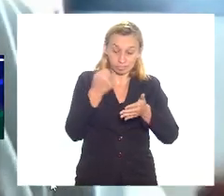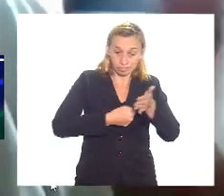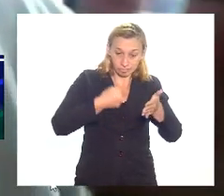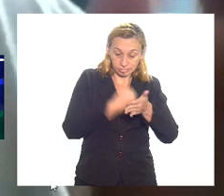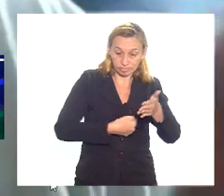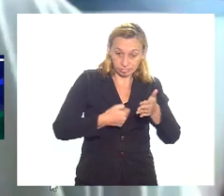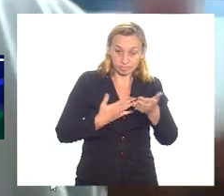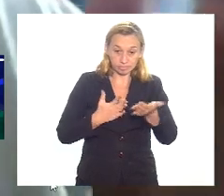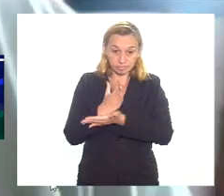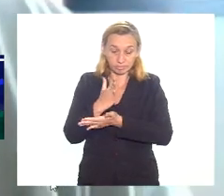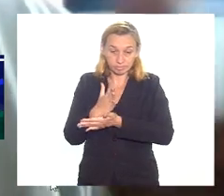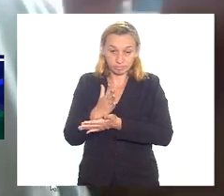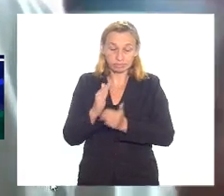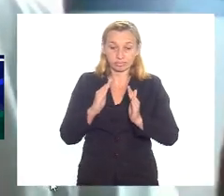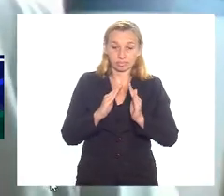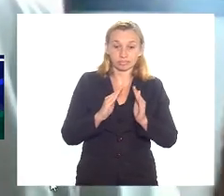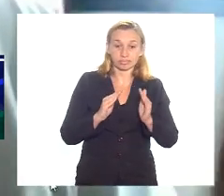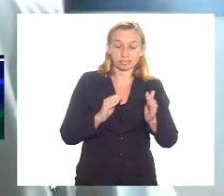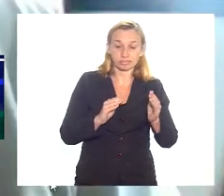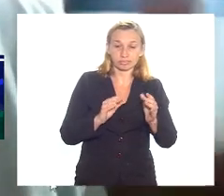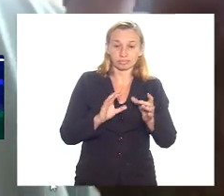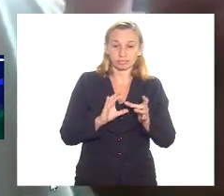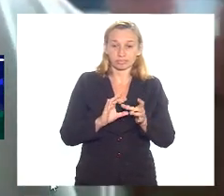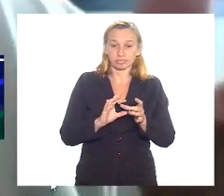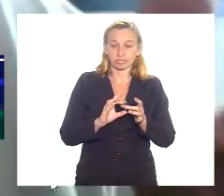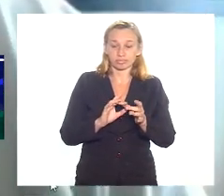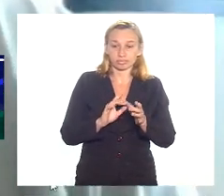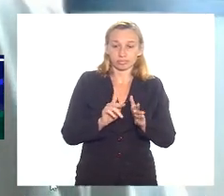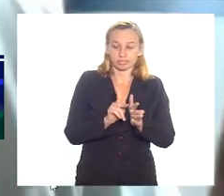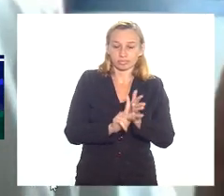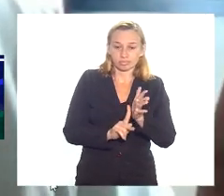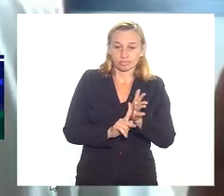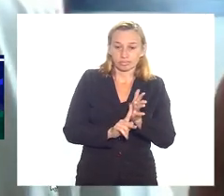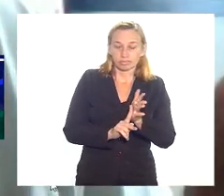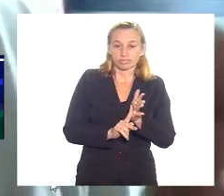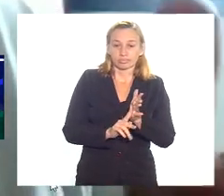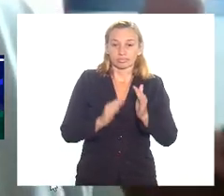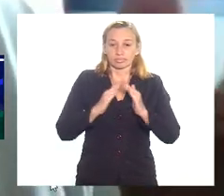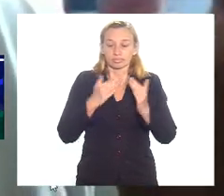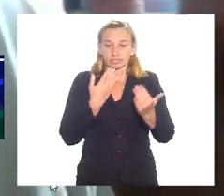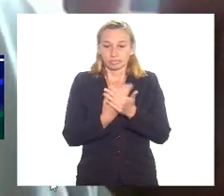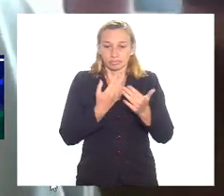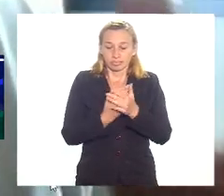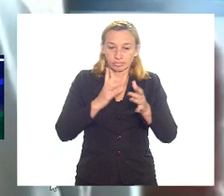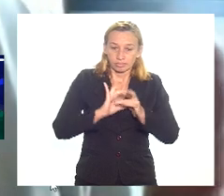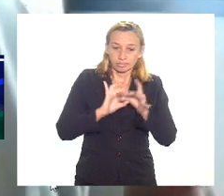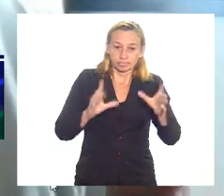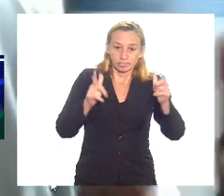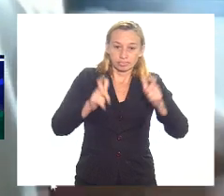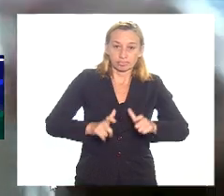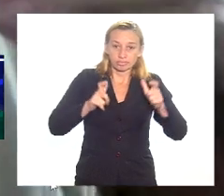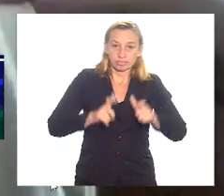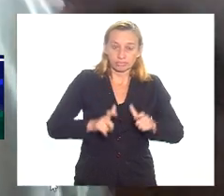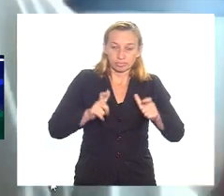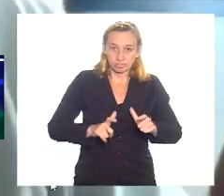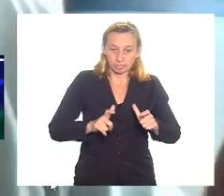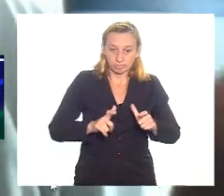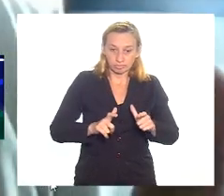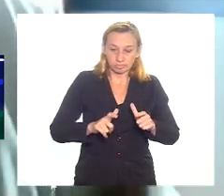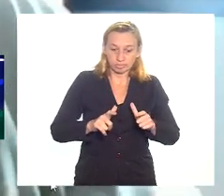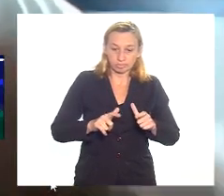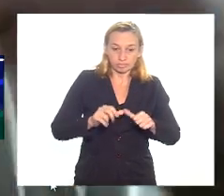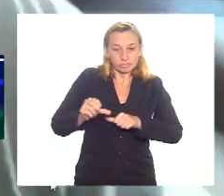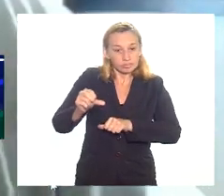projeto. Escola sem mordaça, escola com liberdade. Escola é um espaço de troca